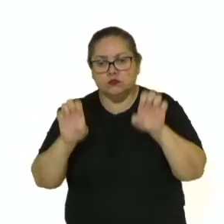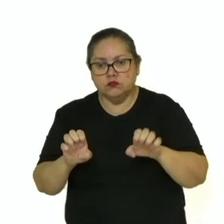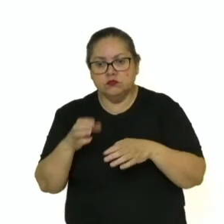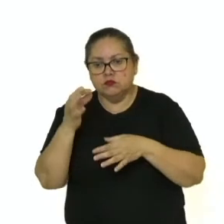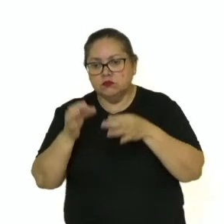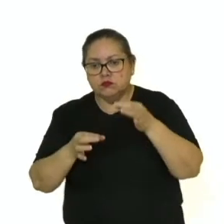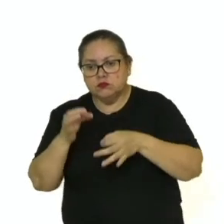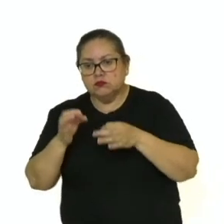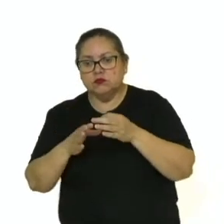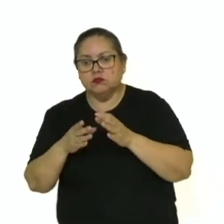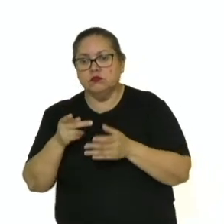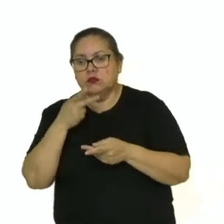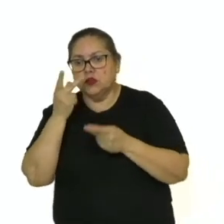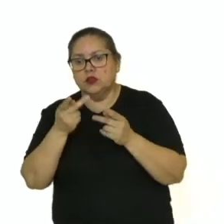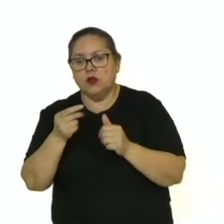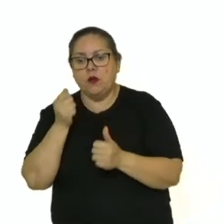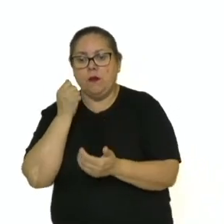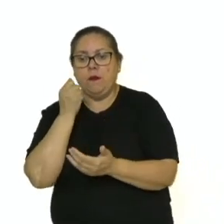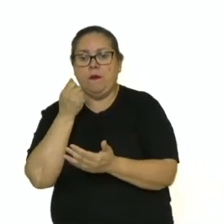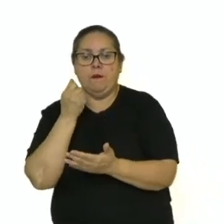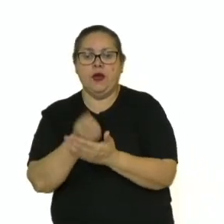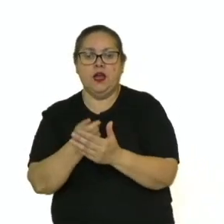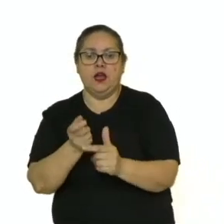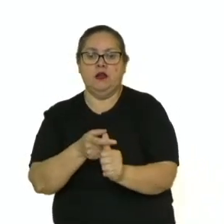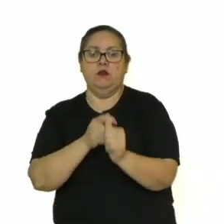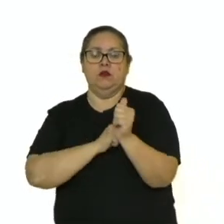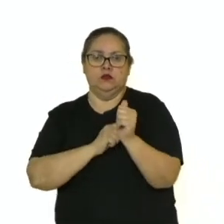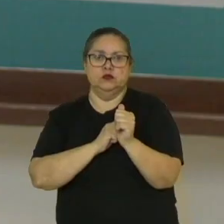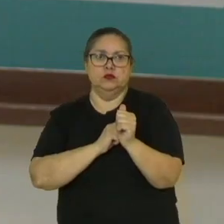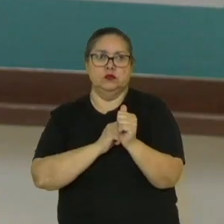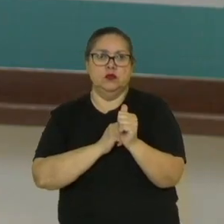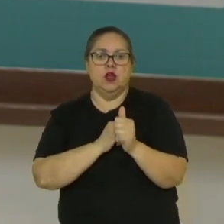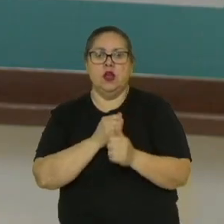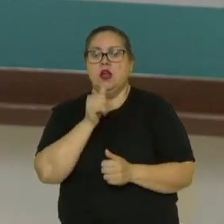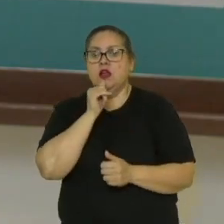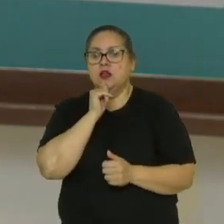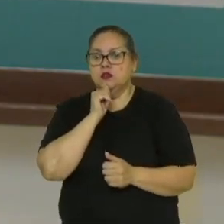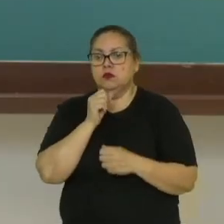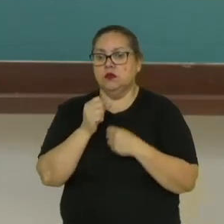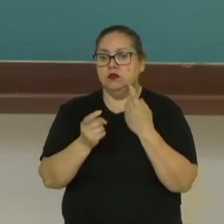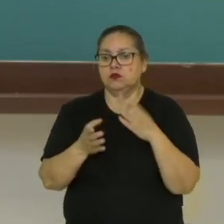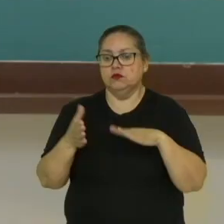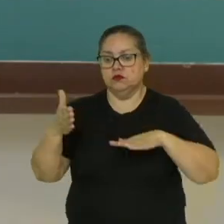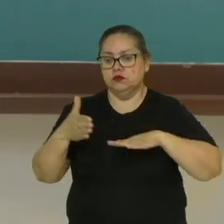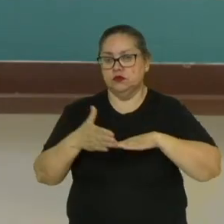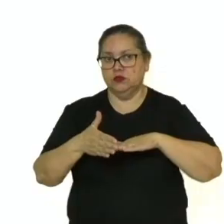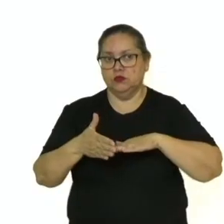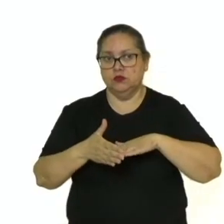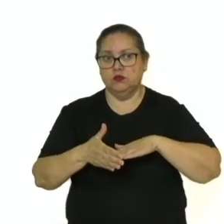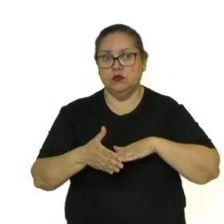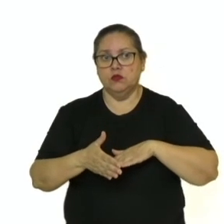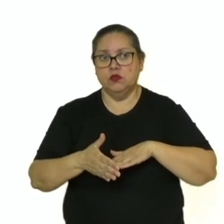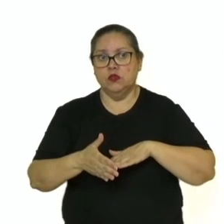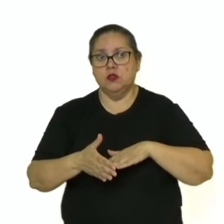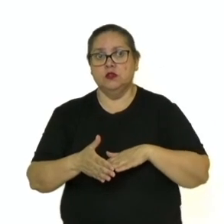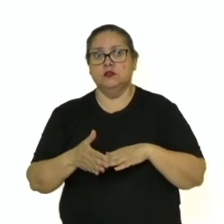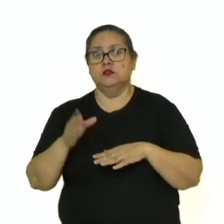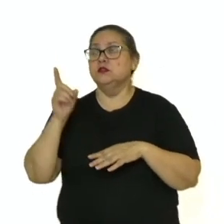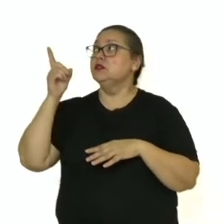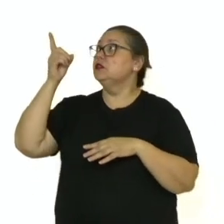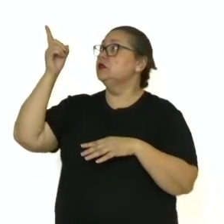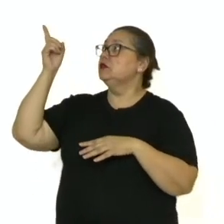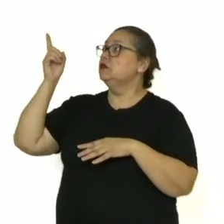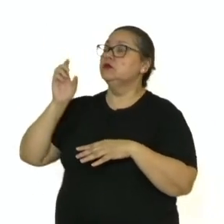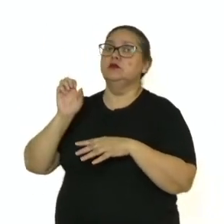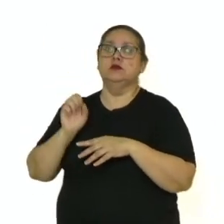burocrática e da cobrança de impostos. Alguns exemplos contemporâneos. Estado absolutista, Estado